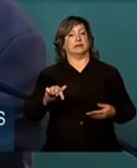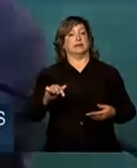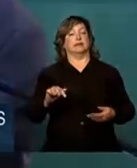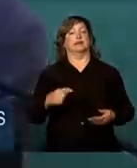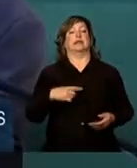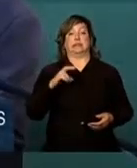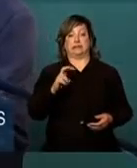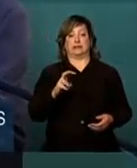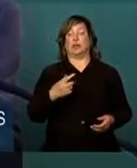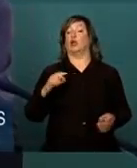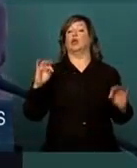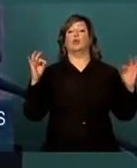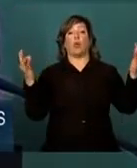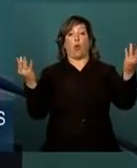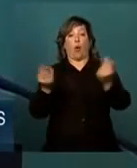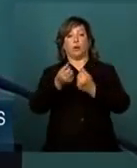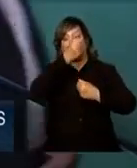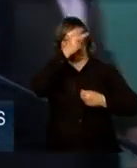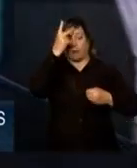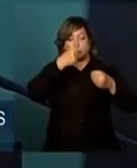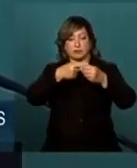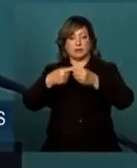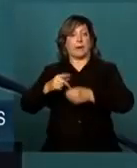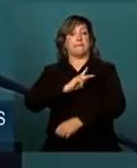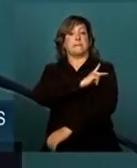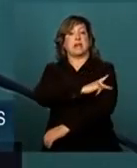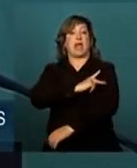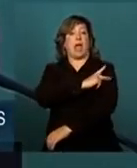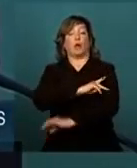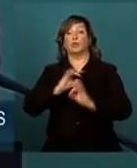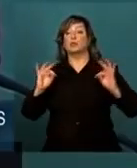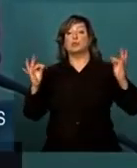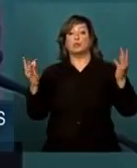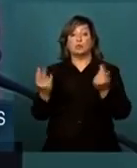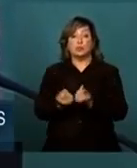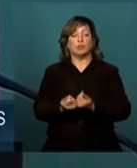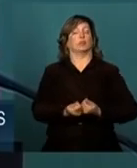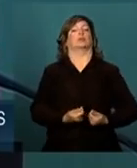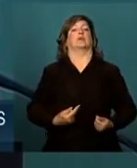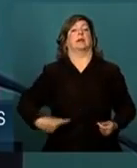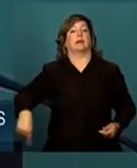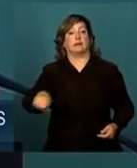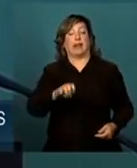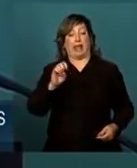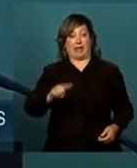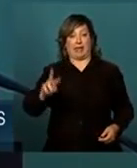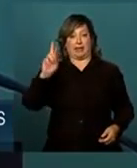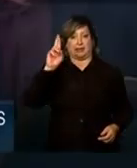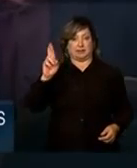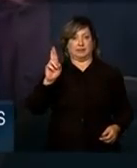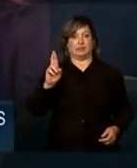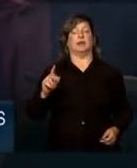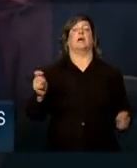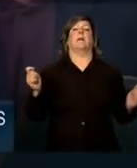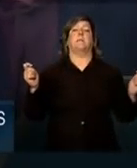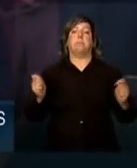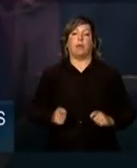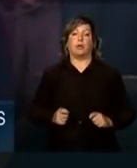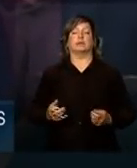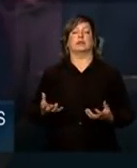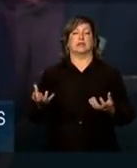os municípios do estado do Piauí que são responsáveis por esse, que podem ser